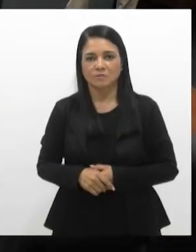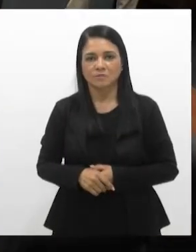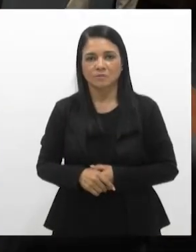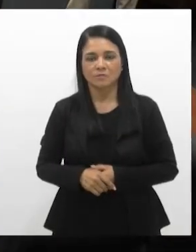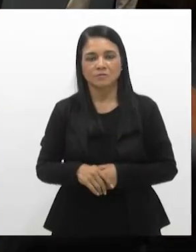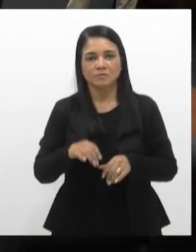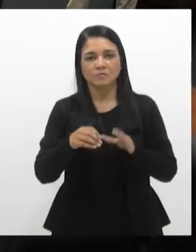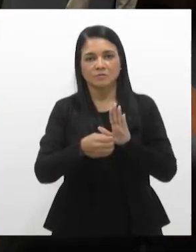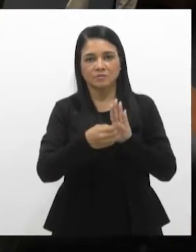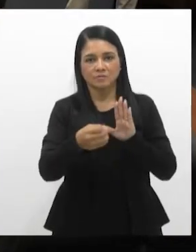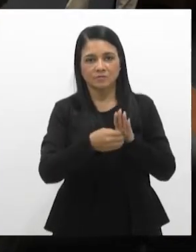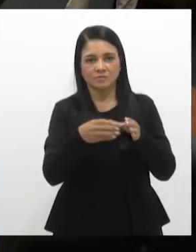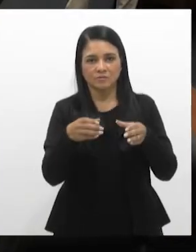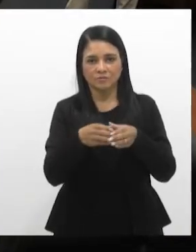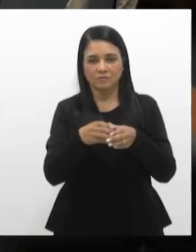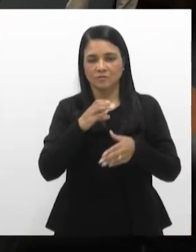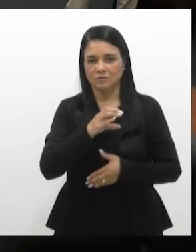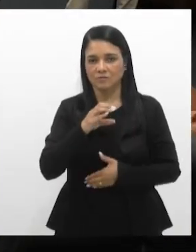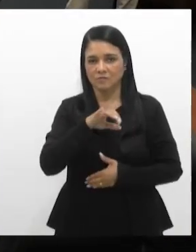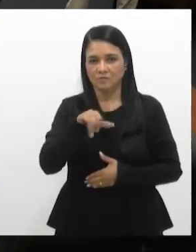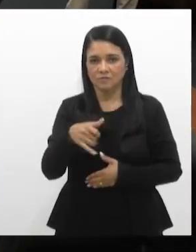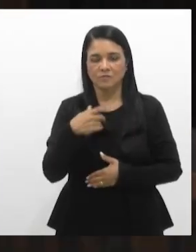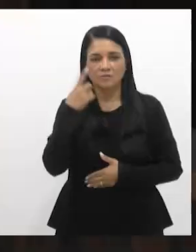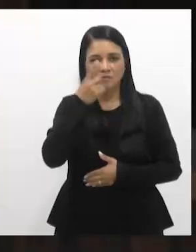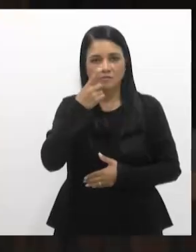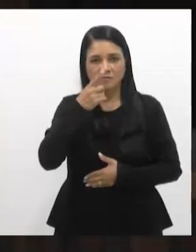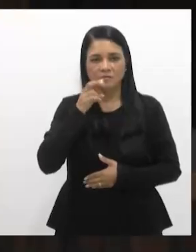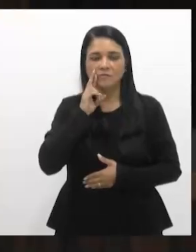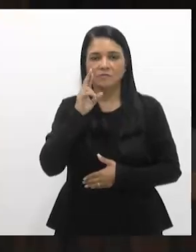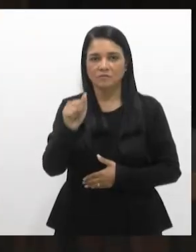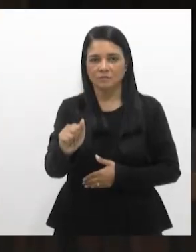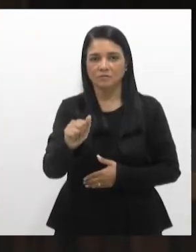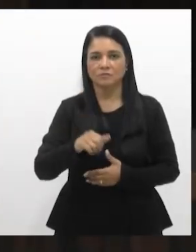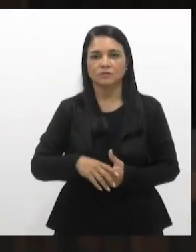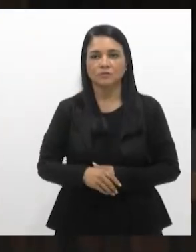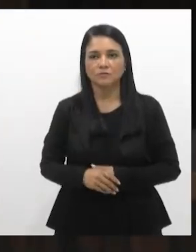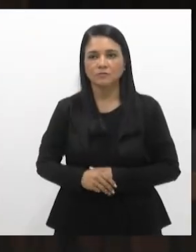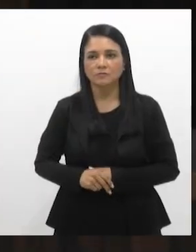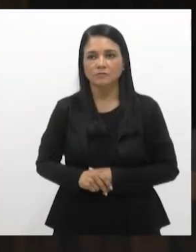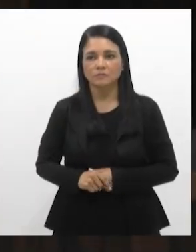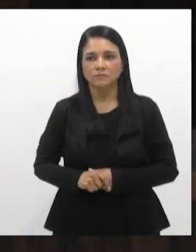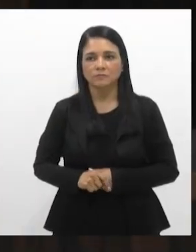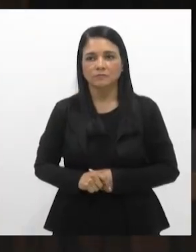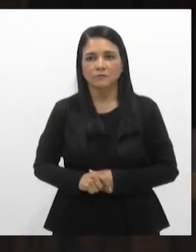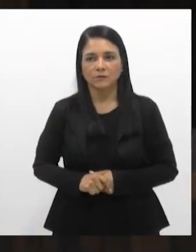Para emitir parecer pela Comissão de Constituição e Justiça, deputado Rodrigo Amorim.